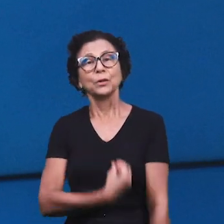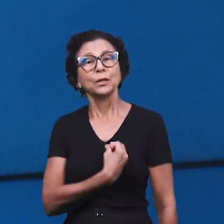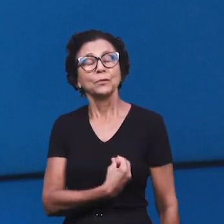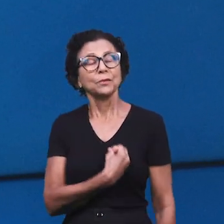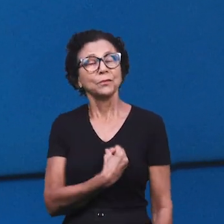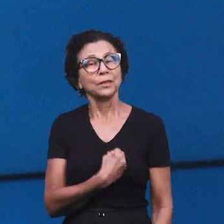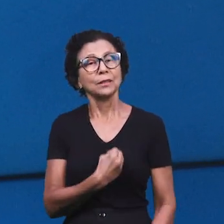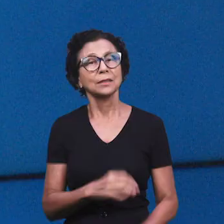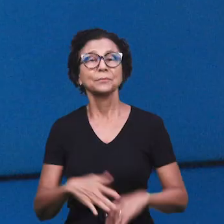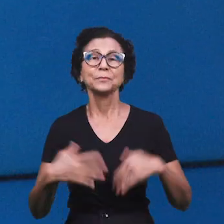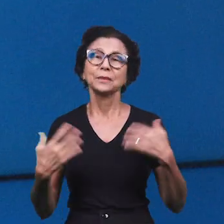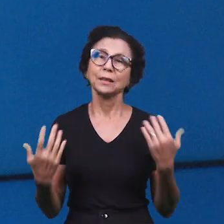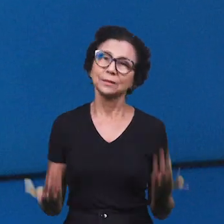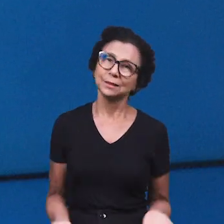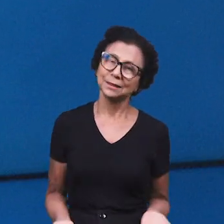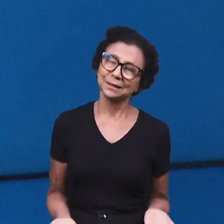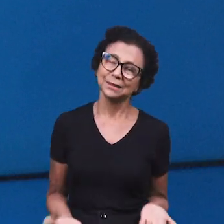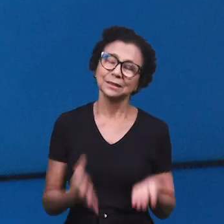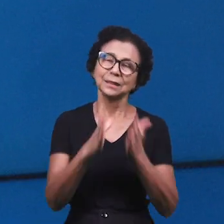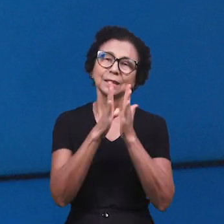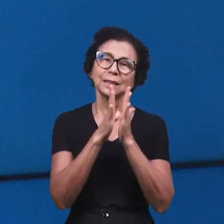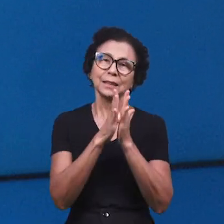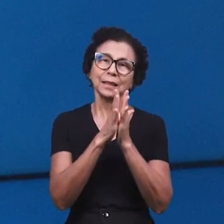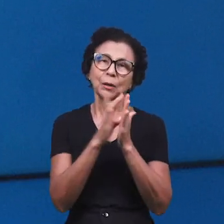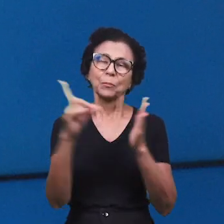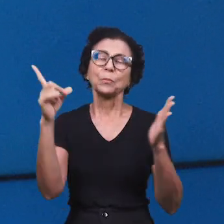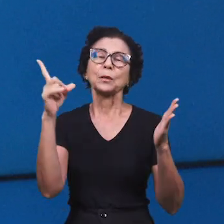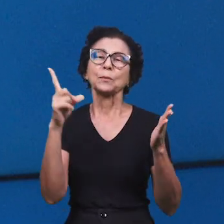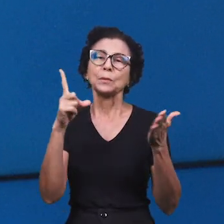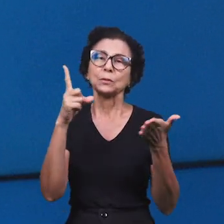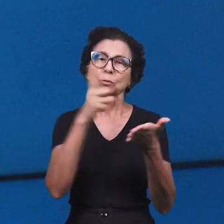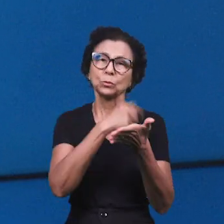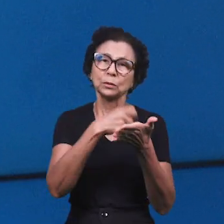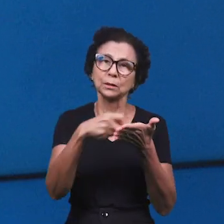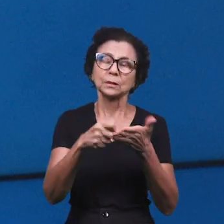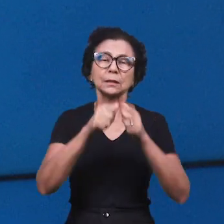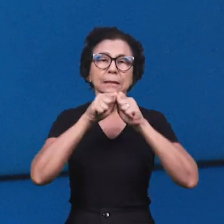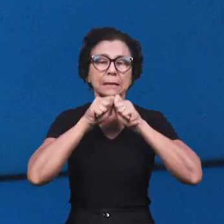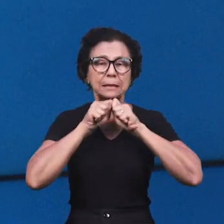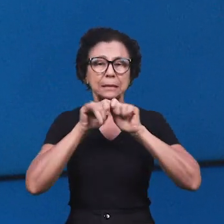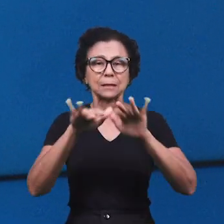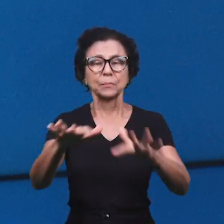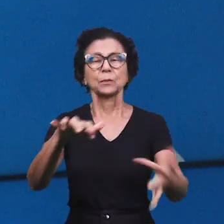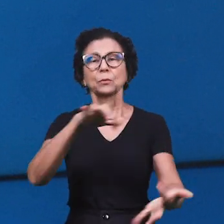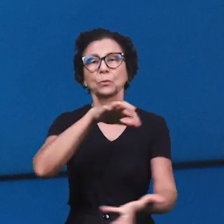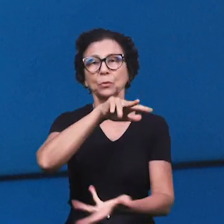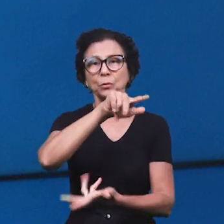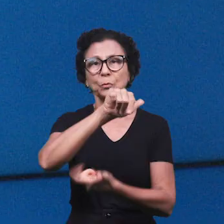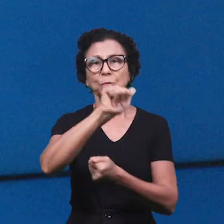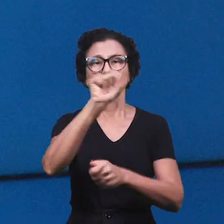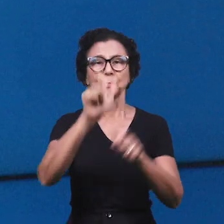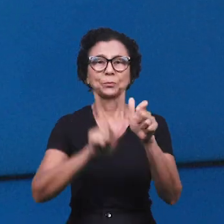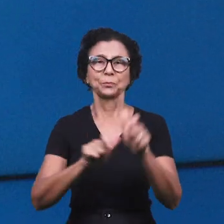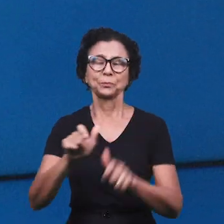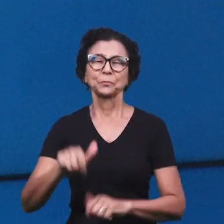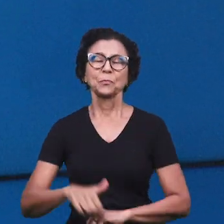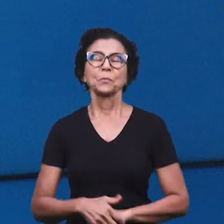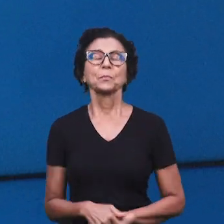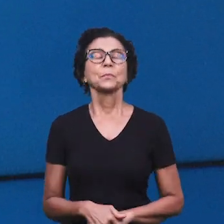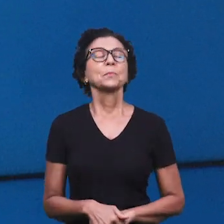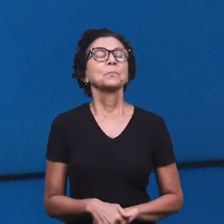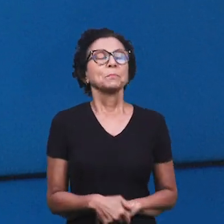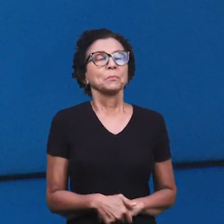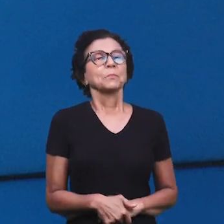pelo mundo. Ela termina agradecendo e dando a paz do Senhor. Que bom, irmã Yulia, realmente foi isso